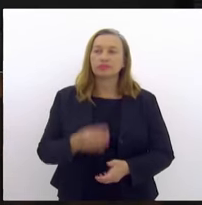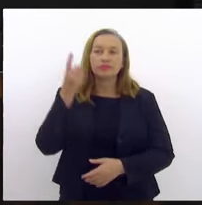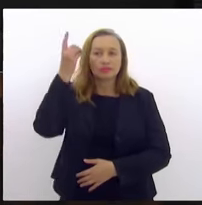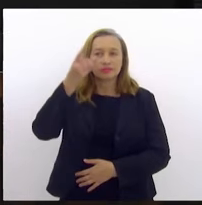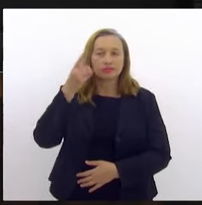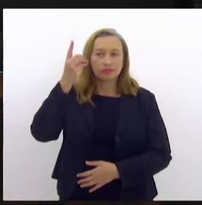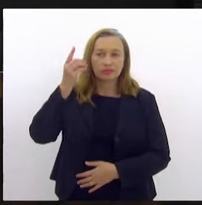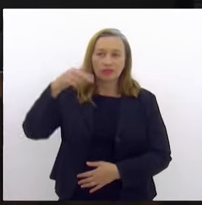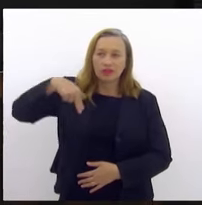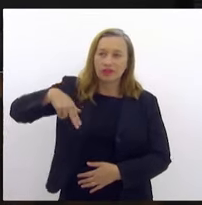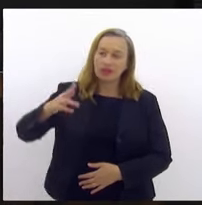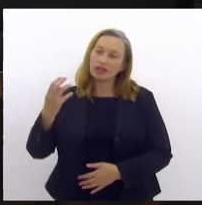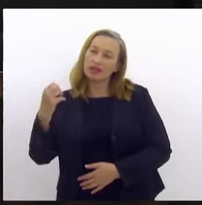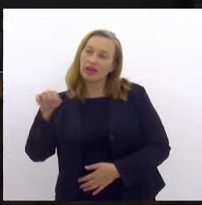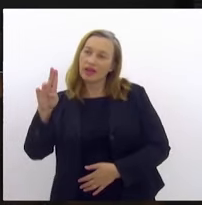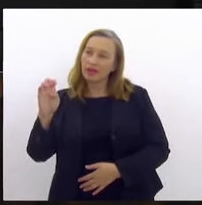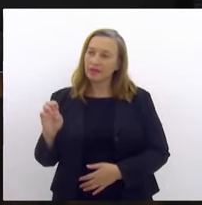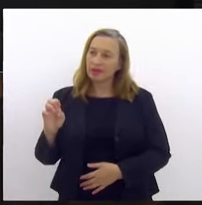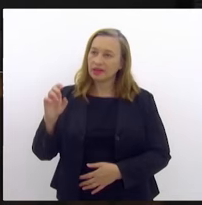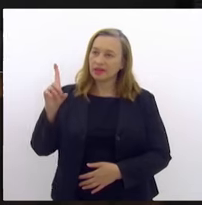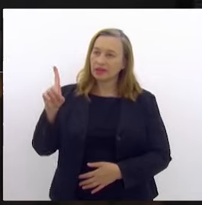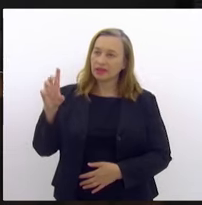Deputado Guilherme Delaroli.